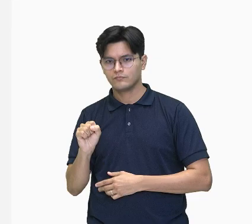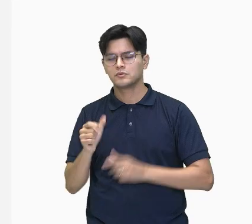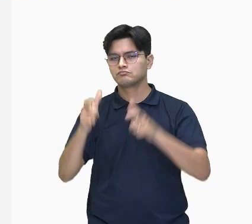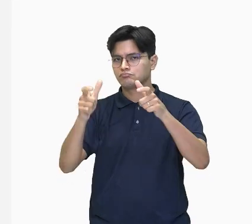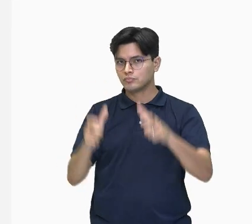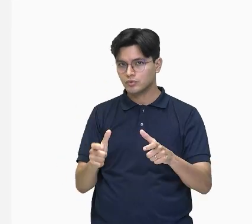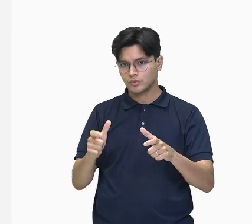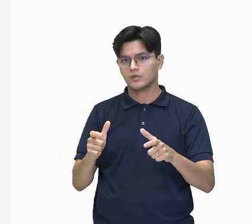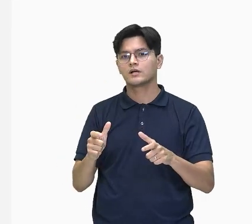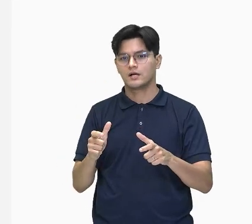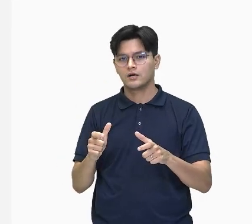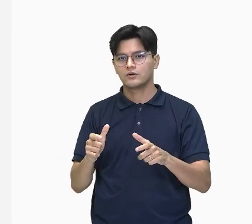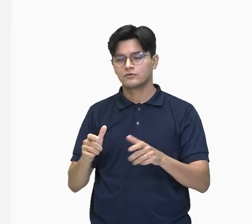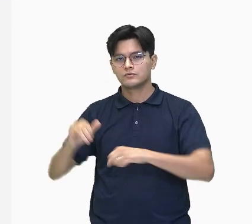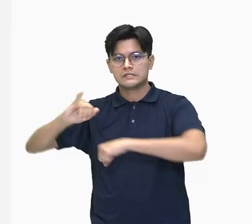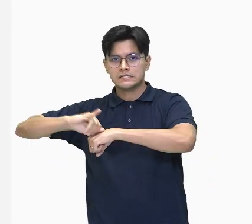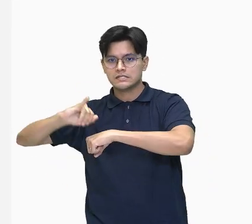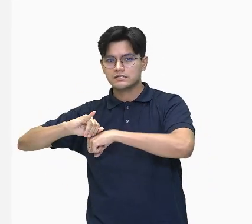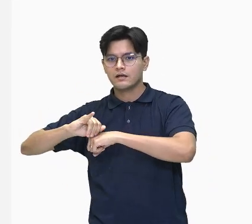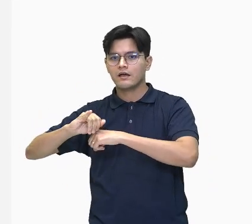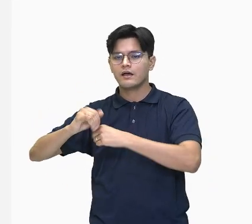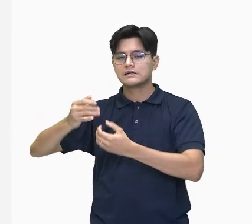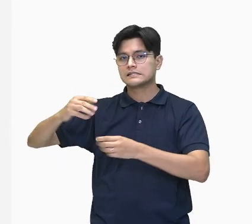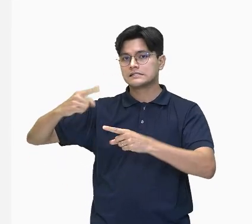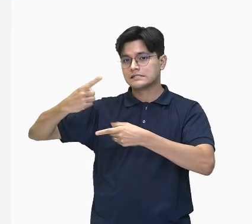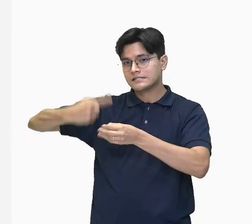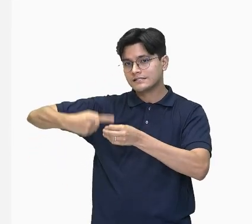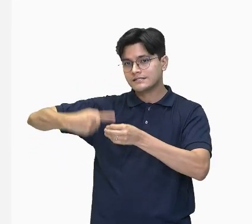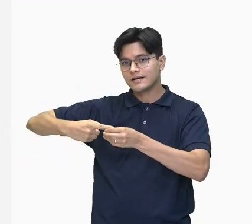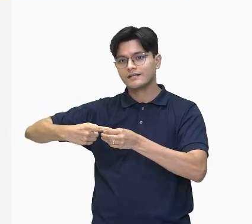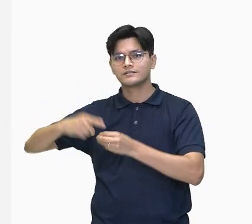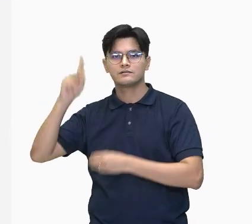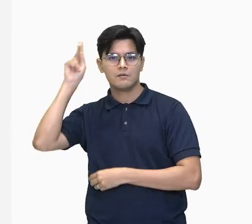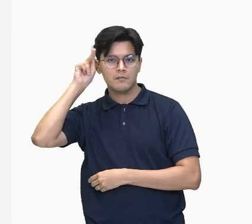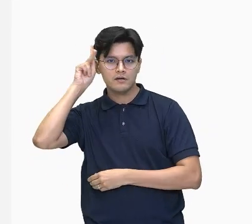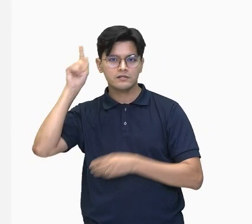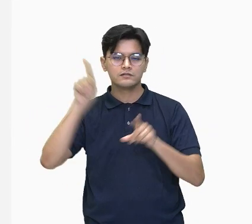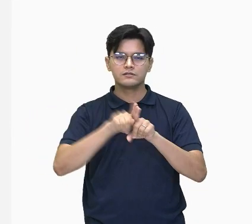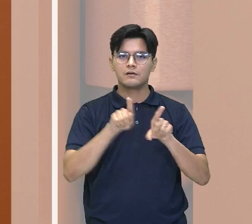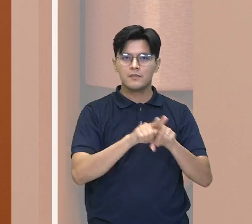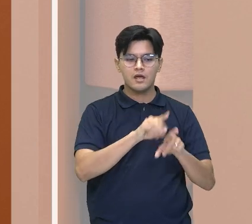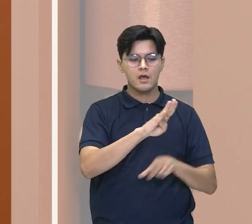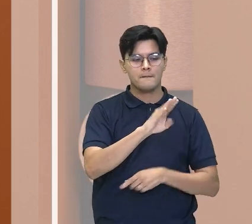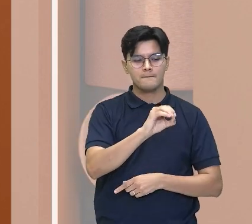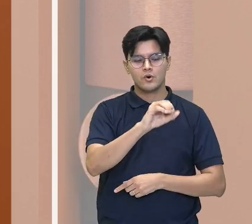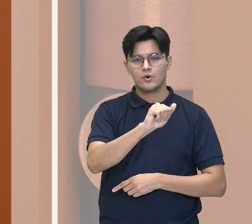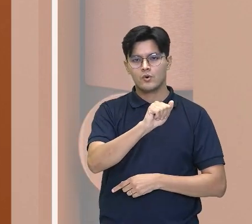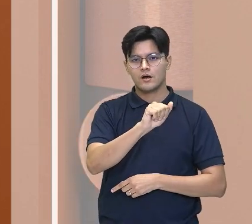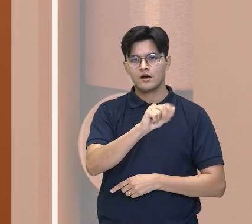de Parintins e Boa Vista do Ramos. Mas na Amazônia nós temos